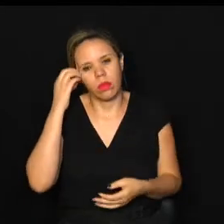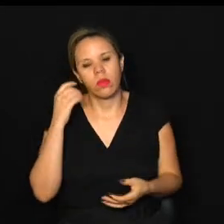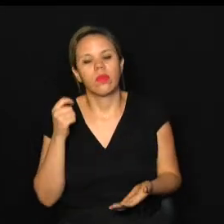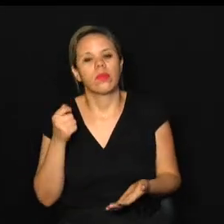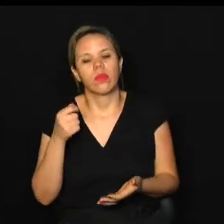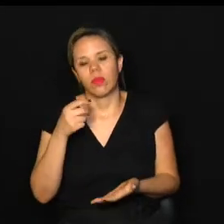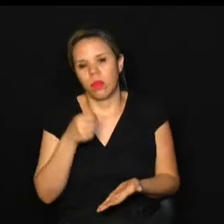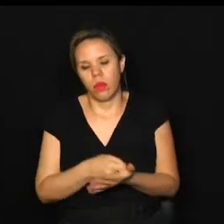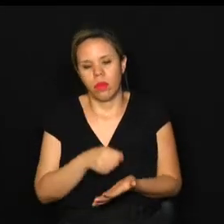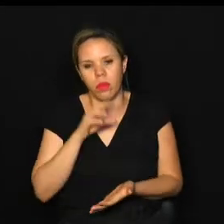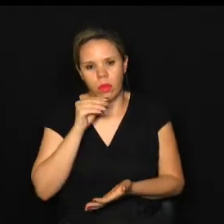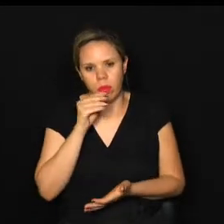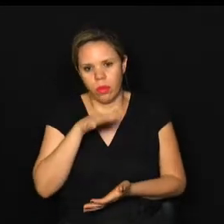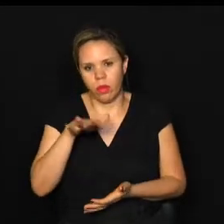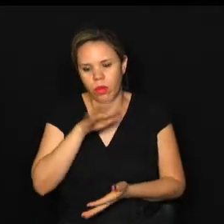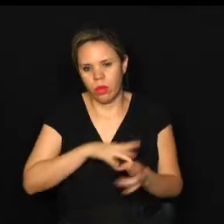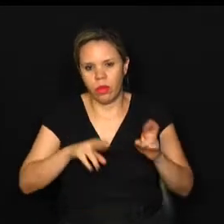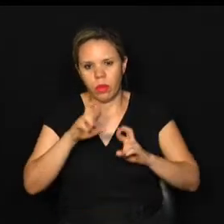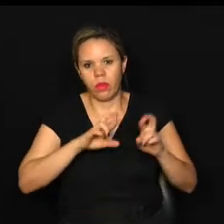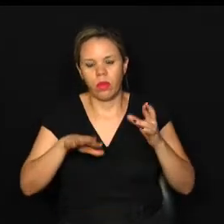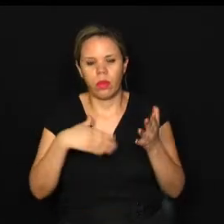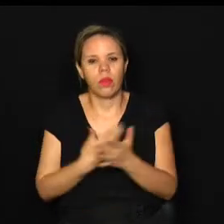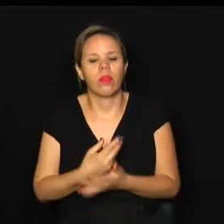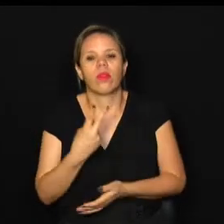pessoal verificada até aqui,